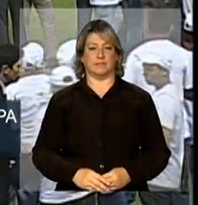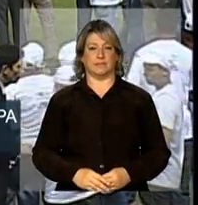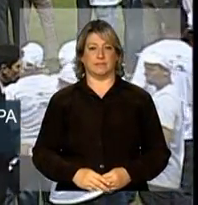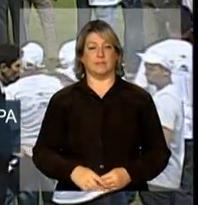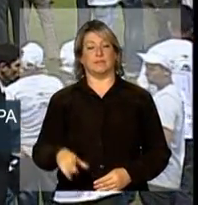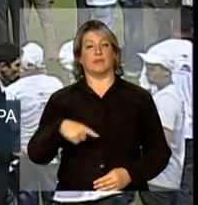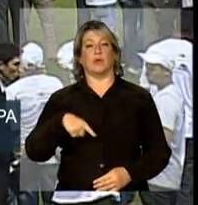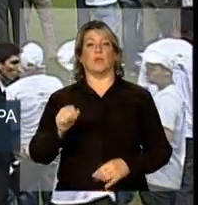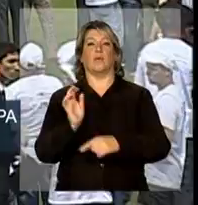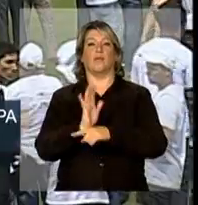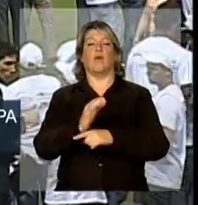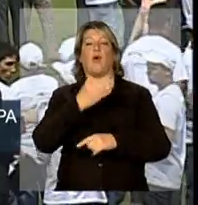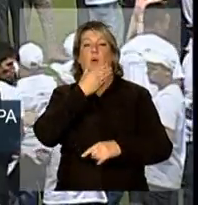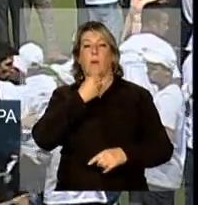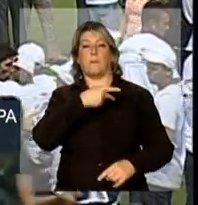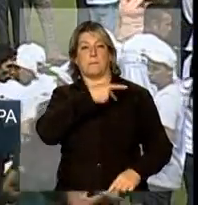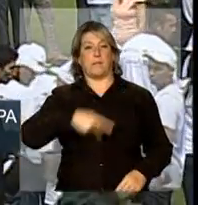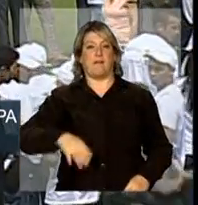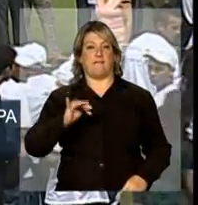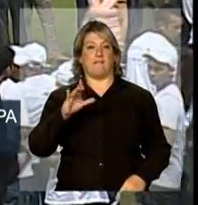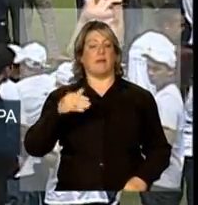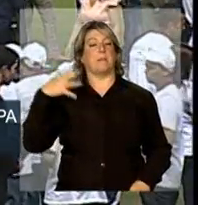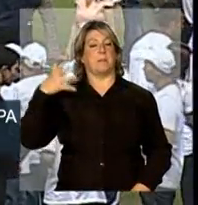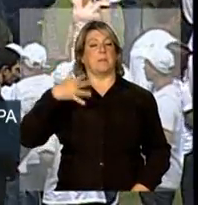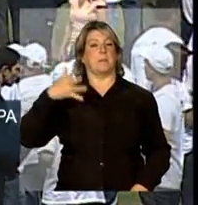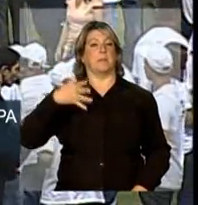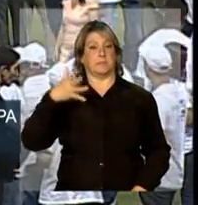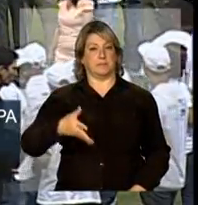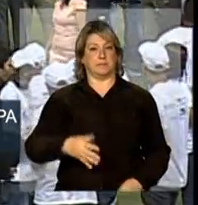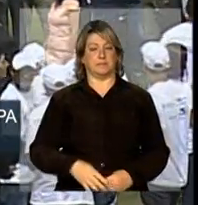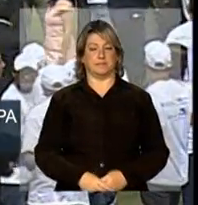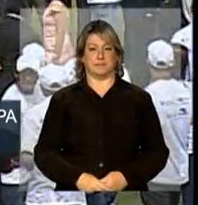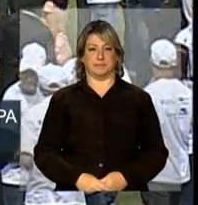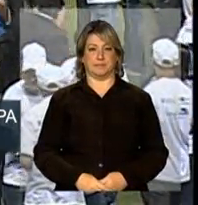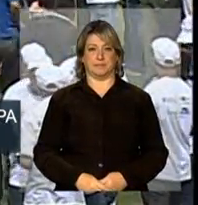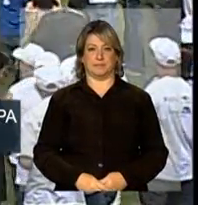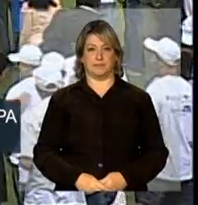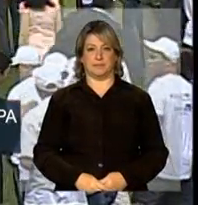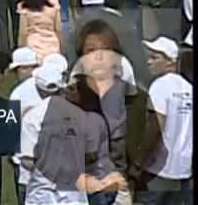O vídeo do presidente da FIFA, Joseph Blatter.